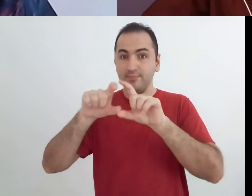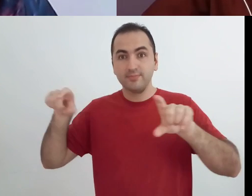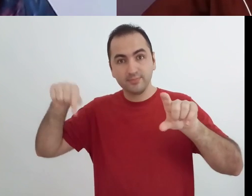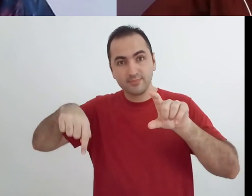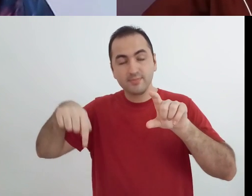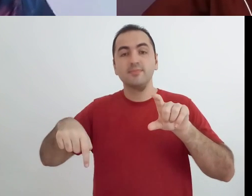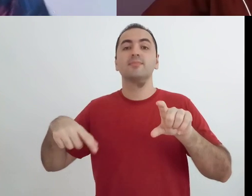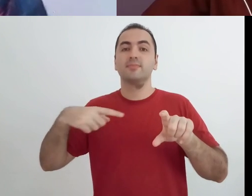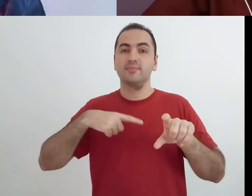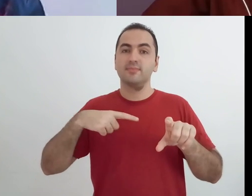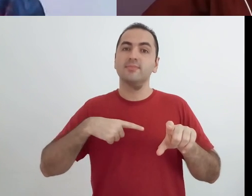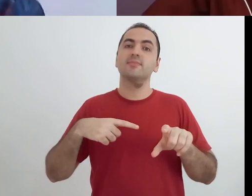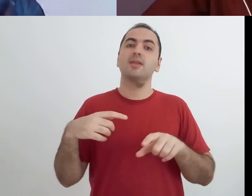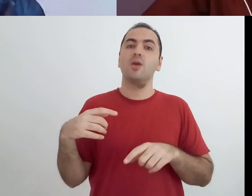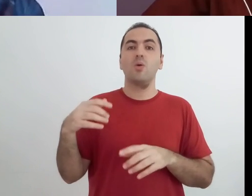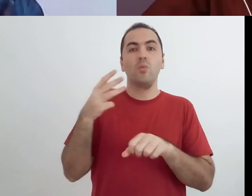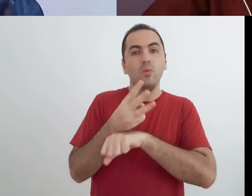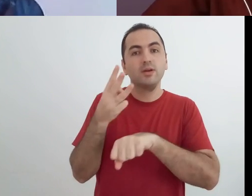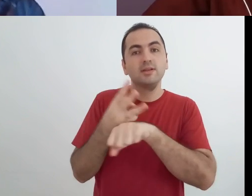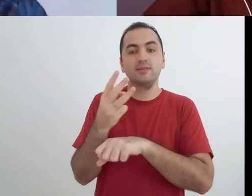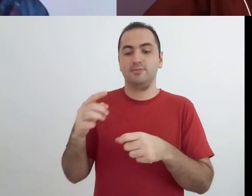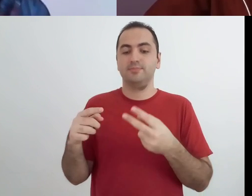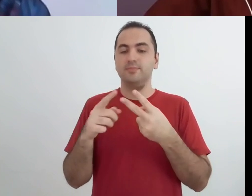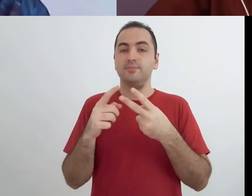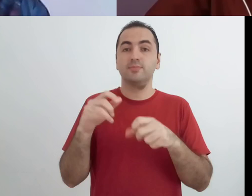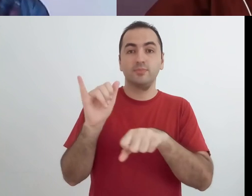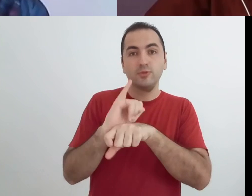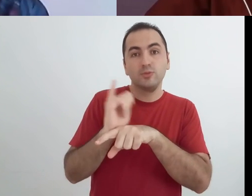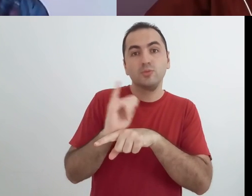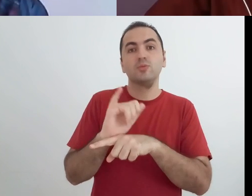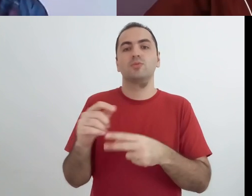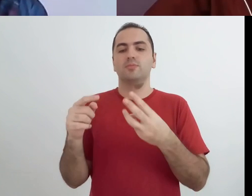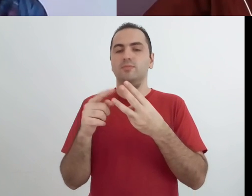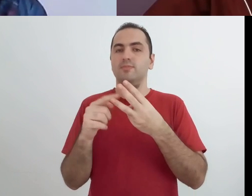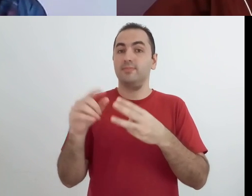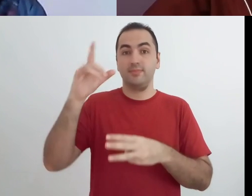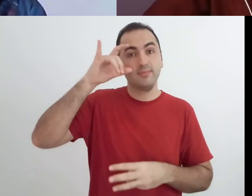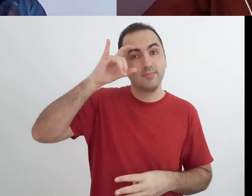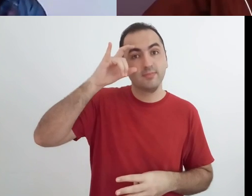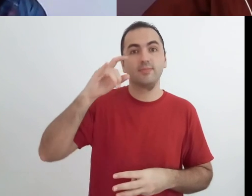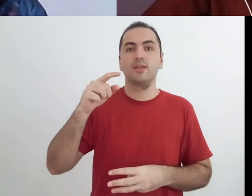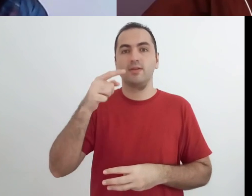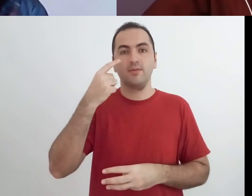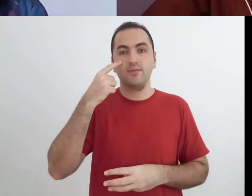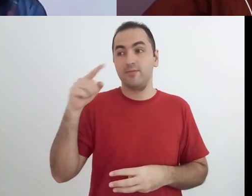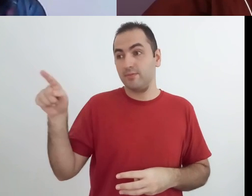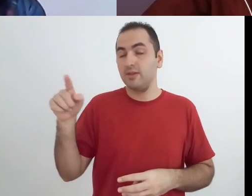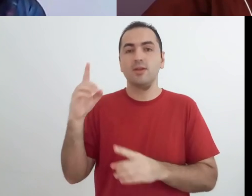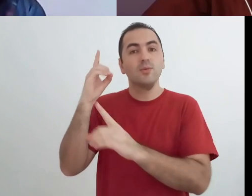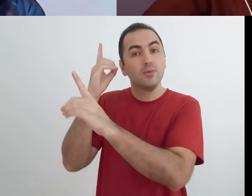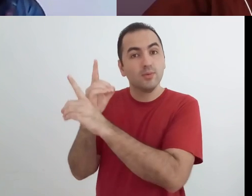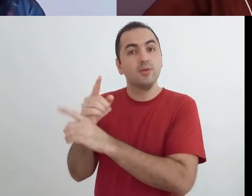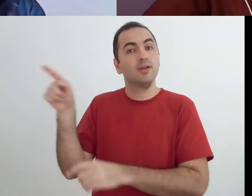do YouTube e o Instagram, que são os meios que eu mais uso. E aí, quem quiser entrar em contato, pedir, né? Eu comecei, na